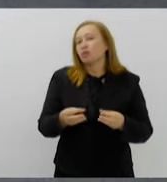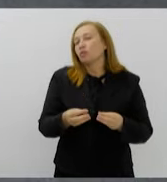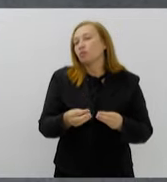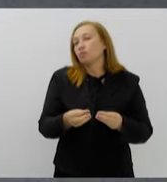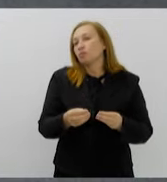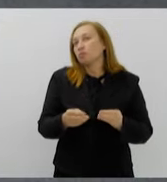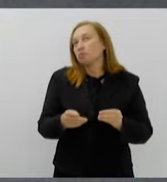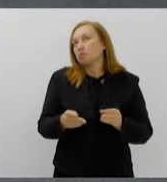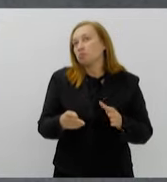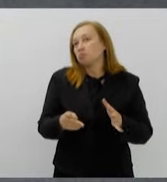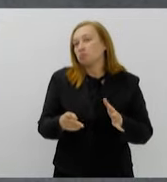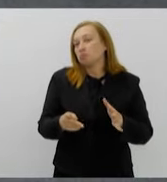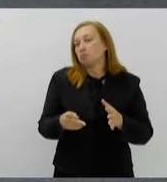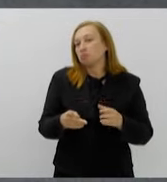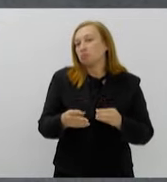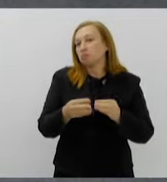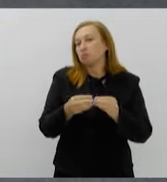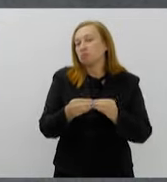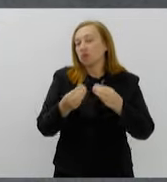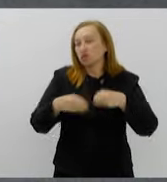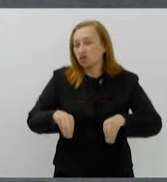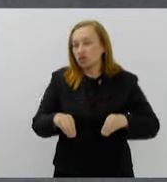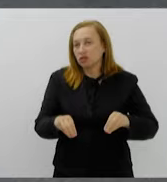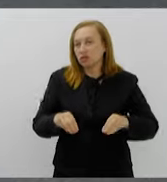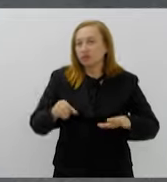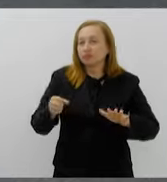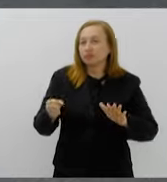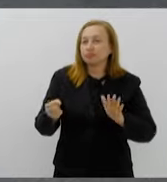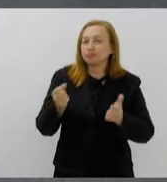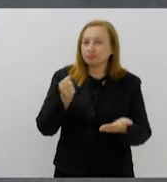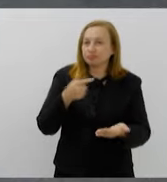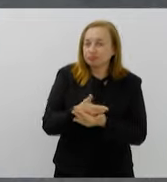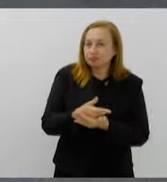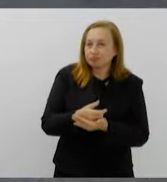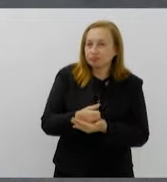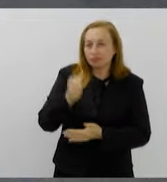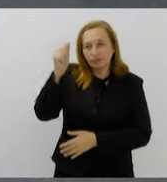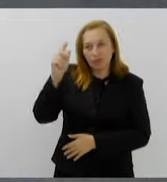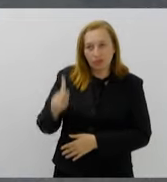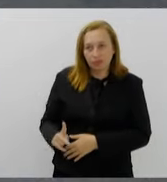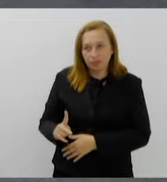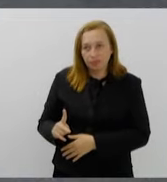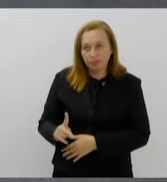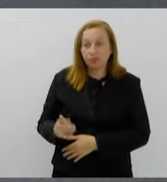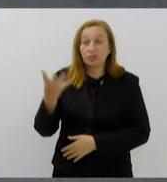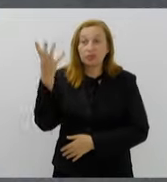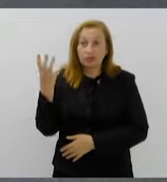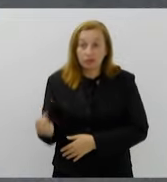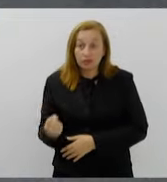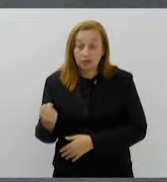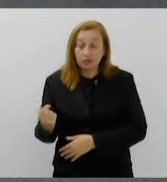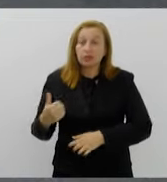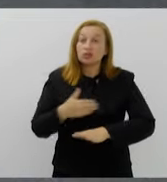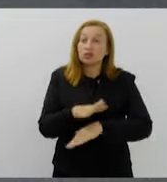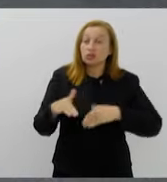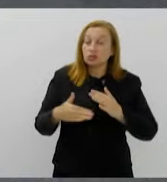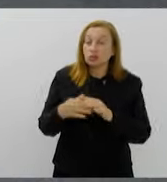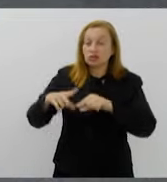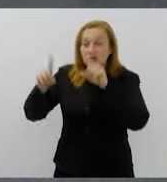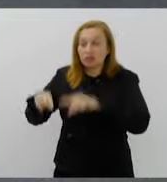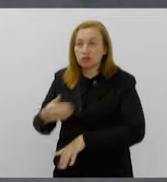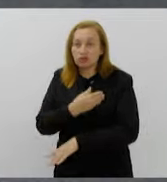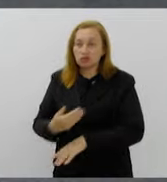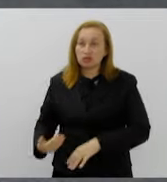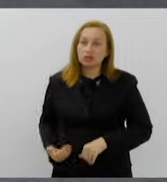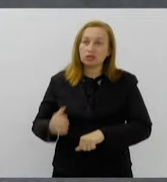aposentadorias das pensões não só dos atuais aposentados e pensionistas Mas de todos os servidores do Estado do